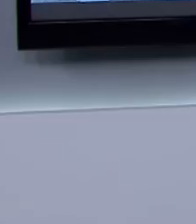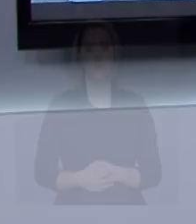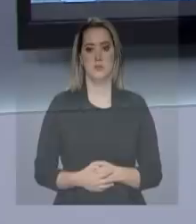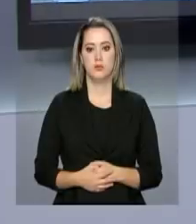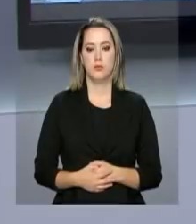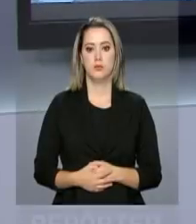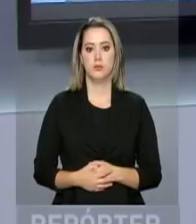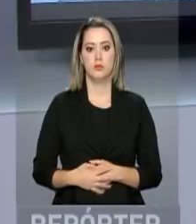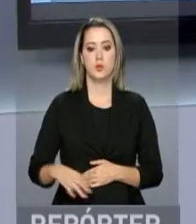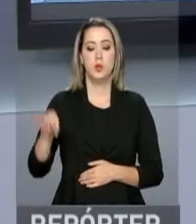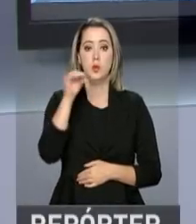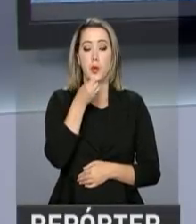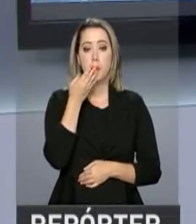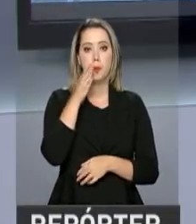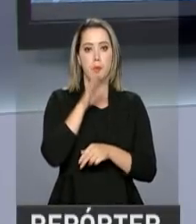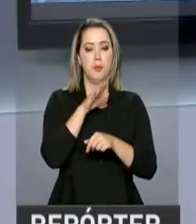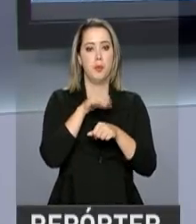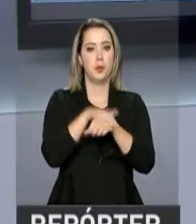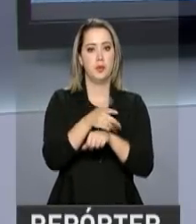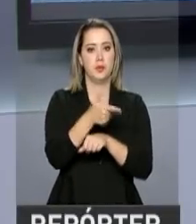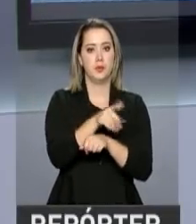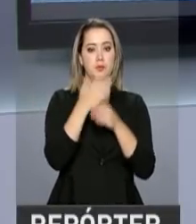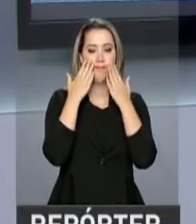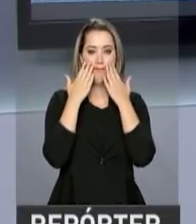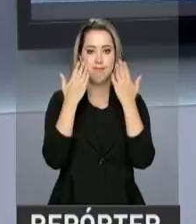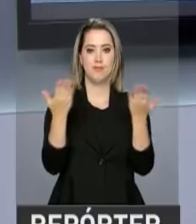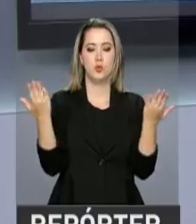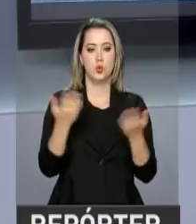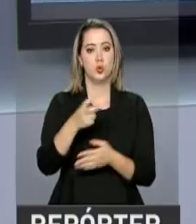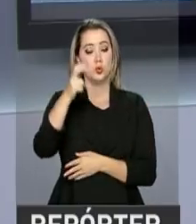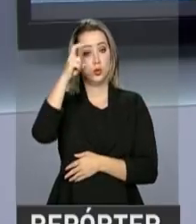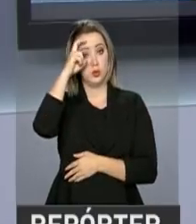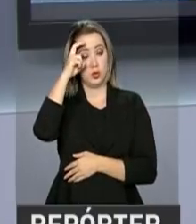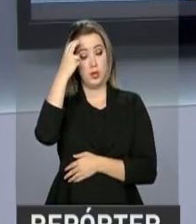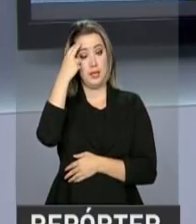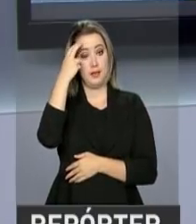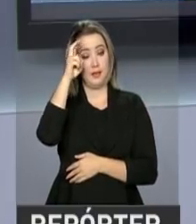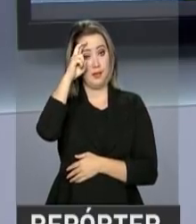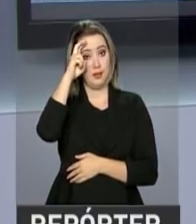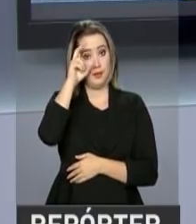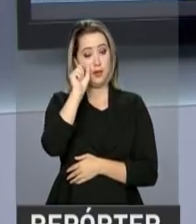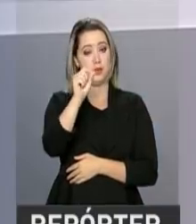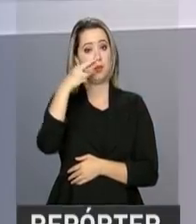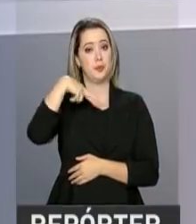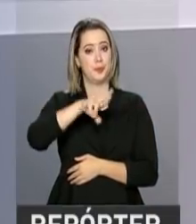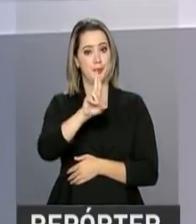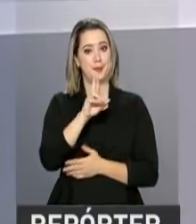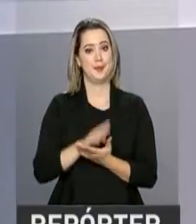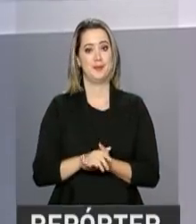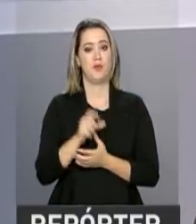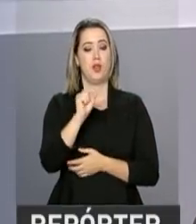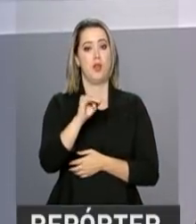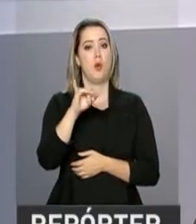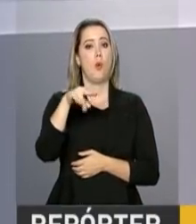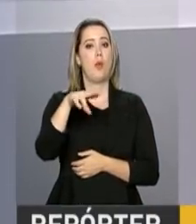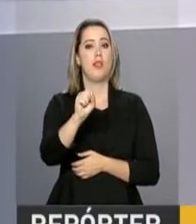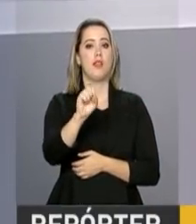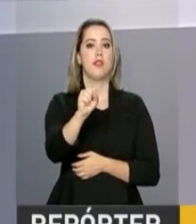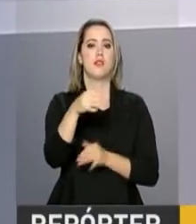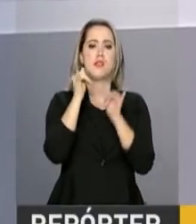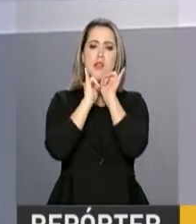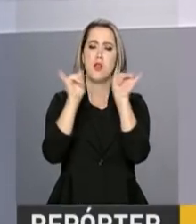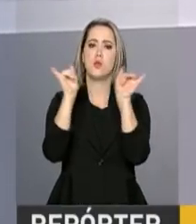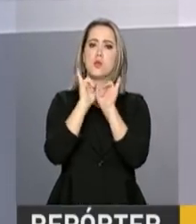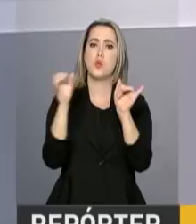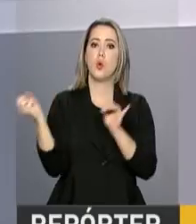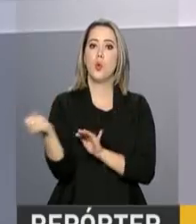olá boa noite no ar a última edição desta quinta-feira do repórter nbr o inss anunciou